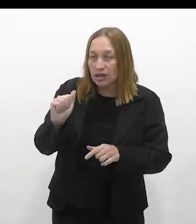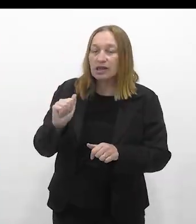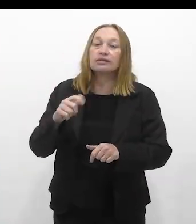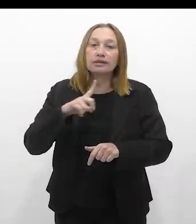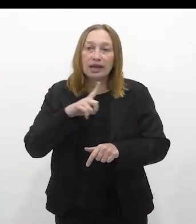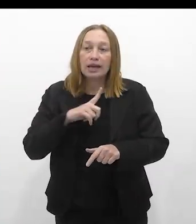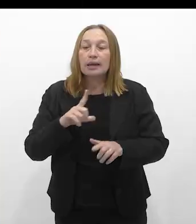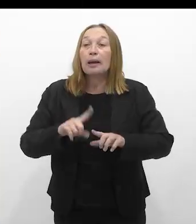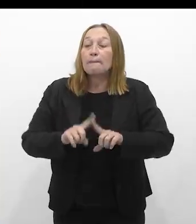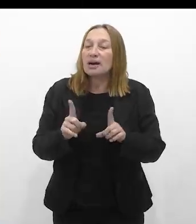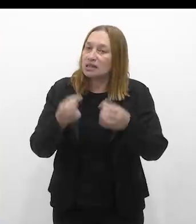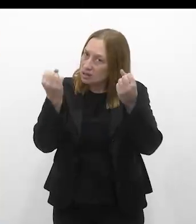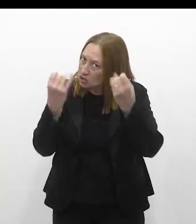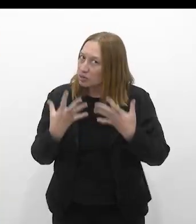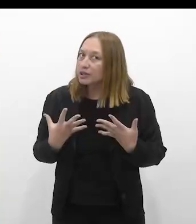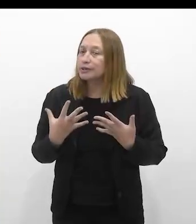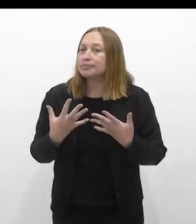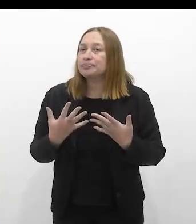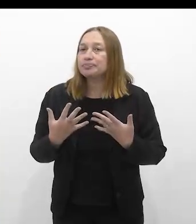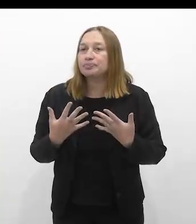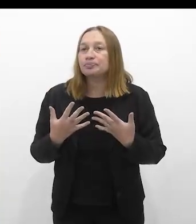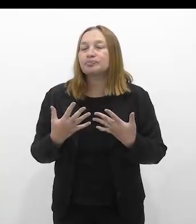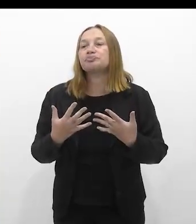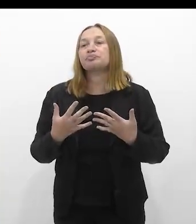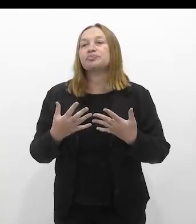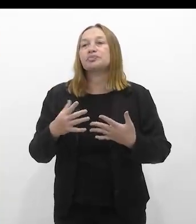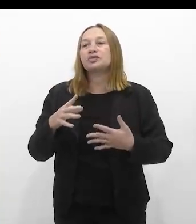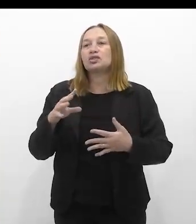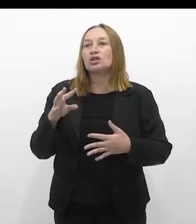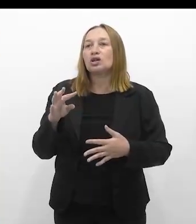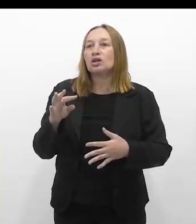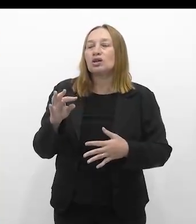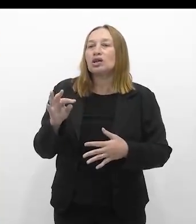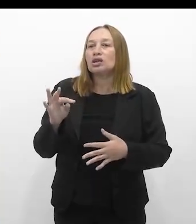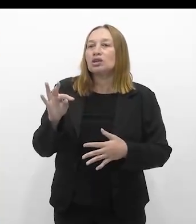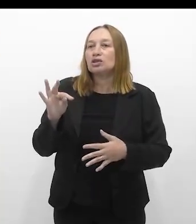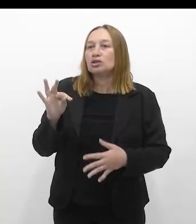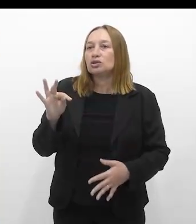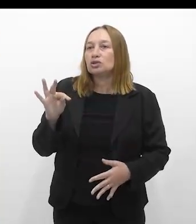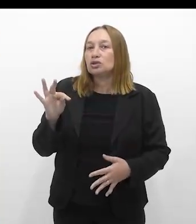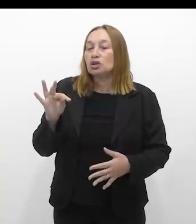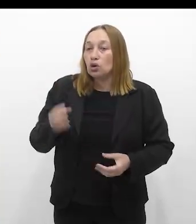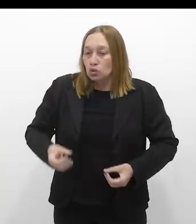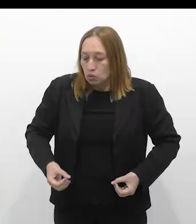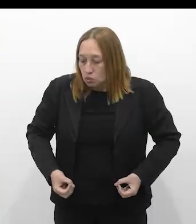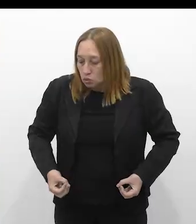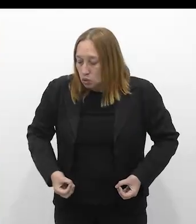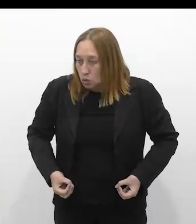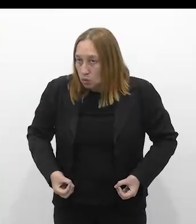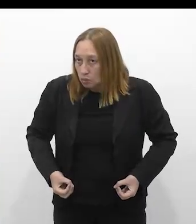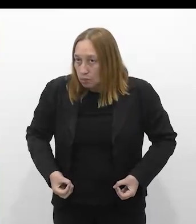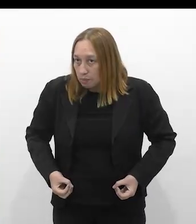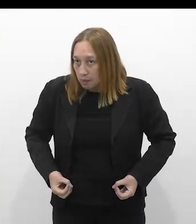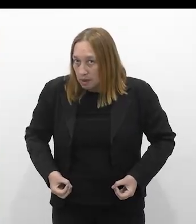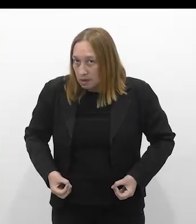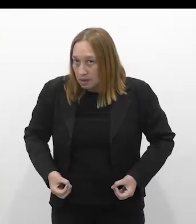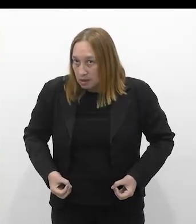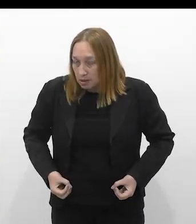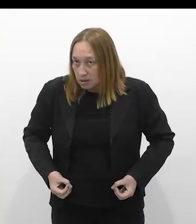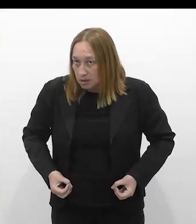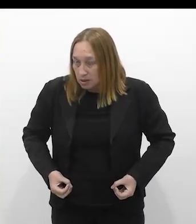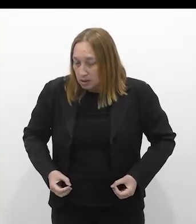para a imensa maioria, isso explica. Reflui pela trompa, cai na barriga. E a paciente